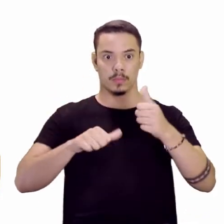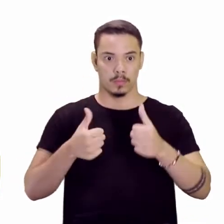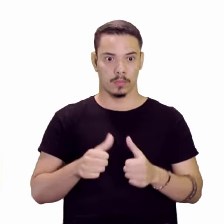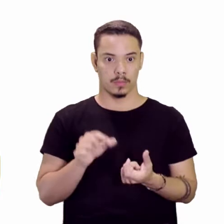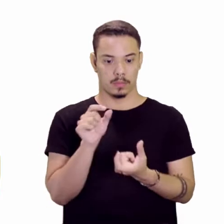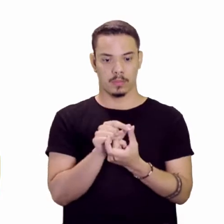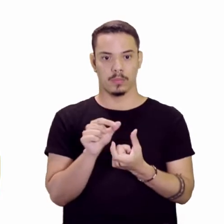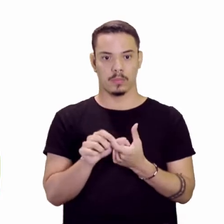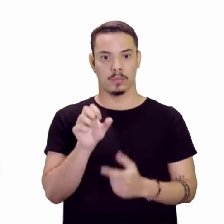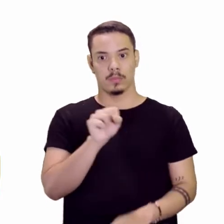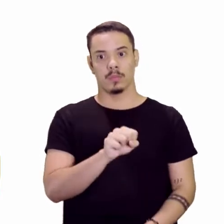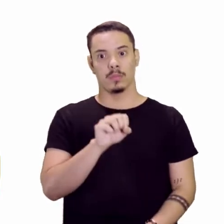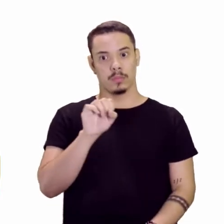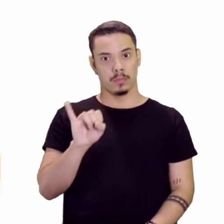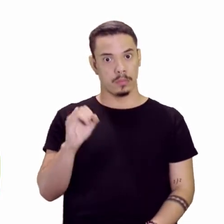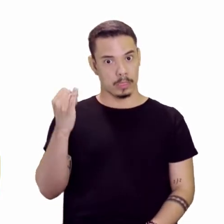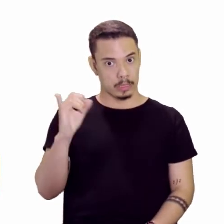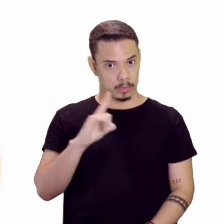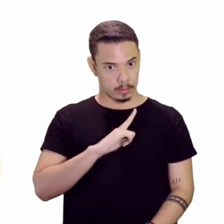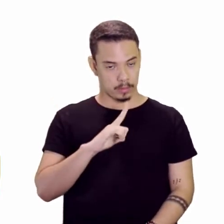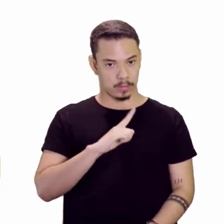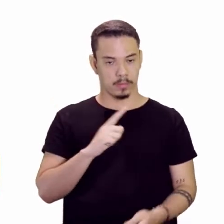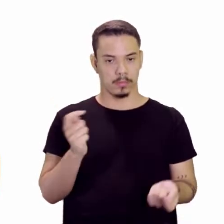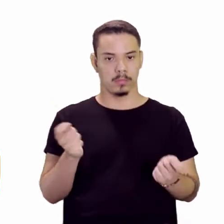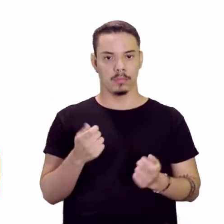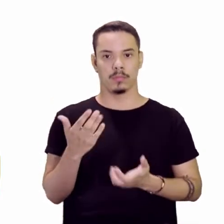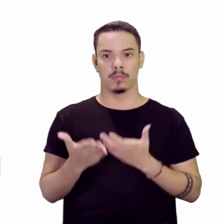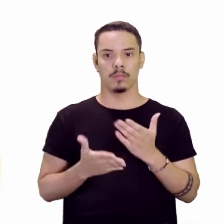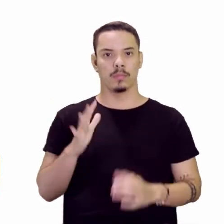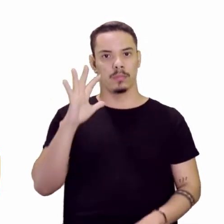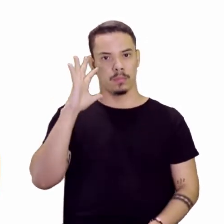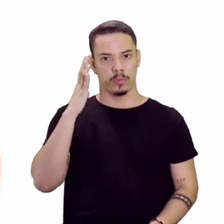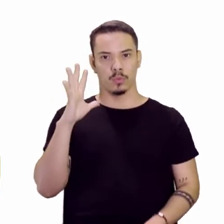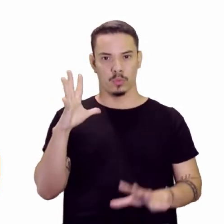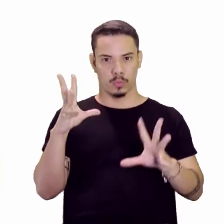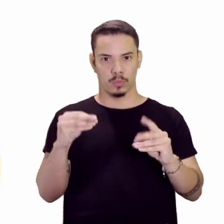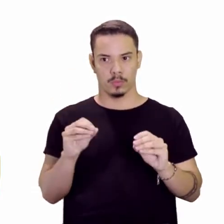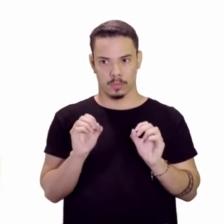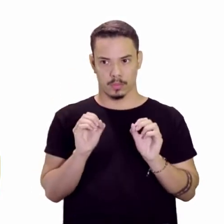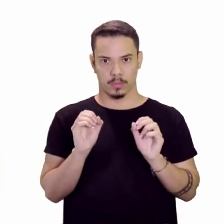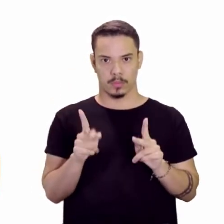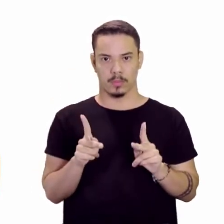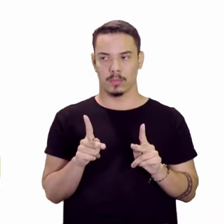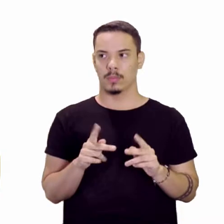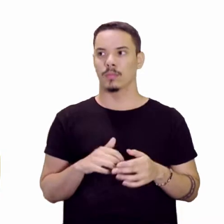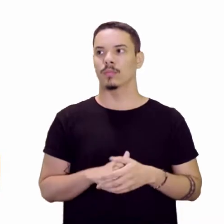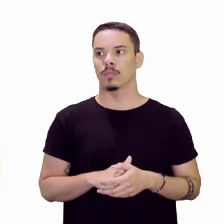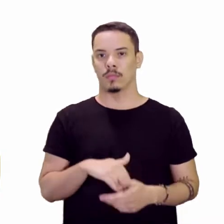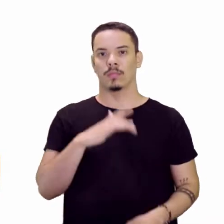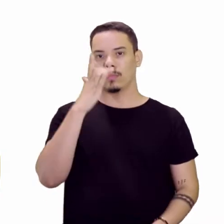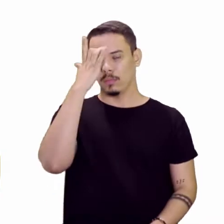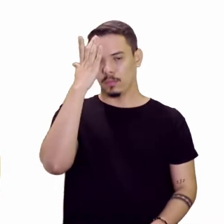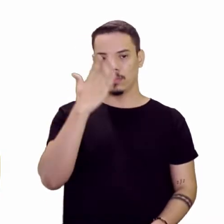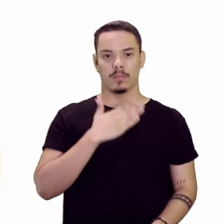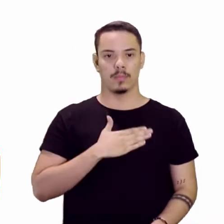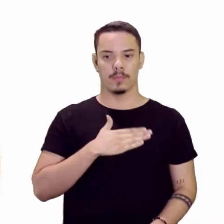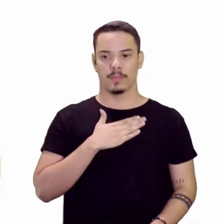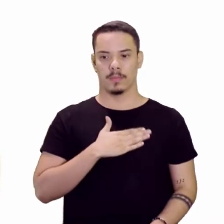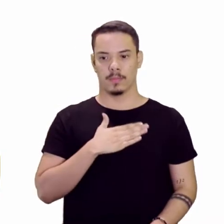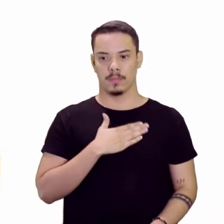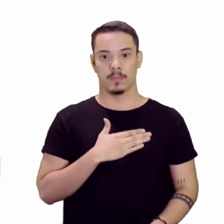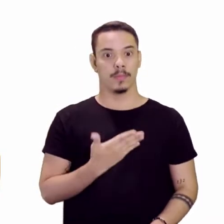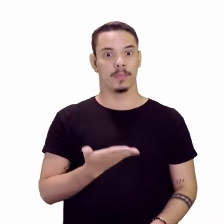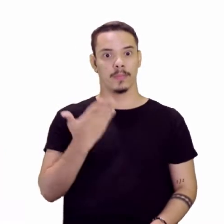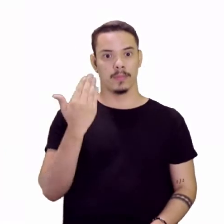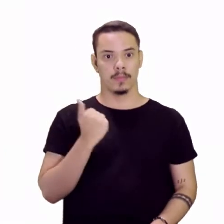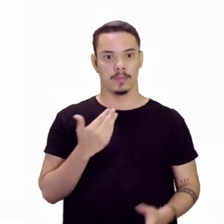estão no SI. Se estiverem, você pode fazer a aplicação e resolução. Fechou? Corretíssimo, fácil, bem tranquilo. E vamos